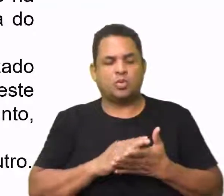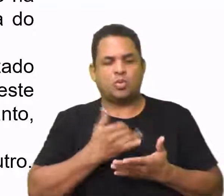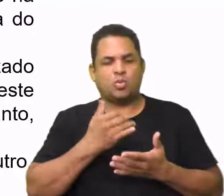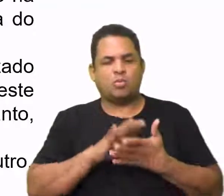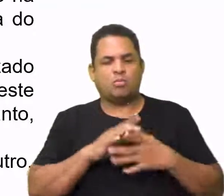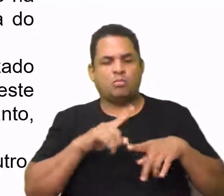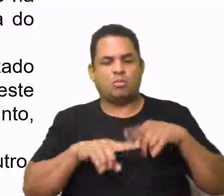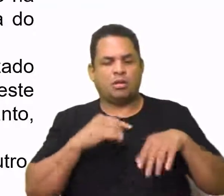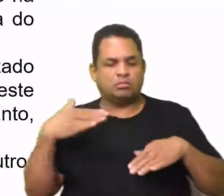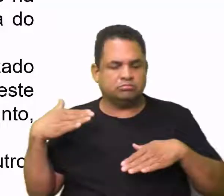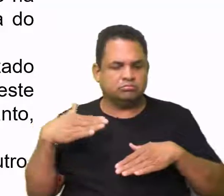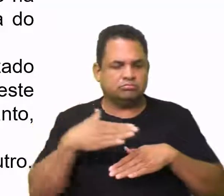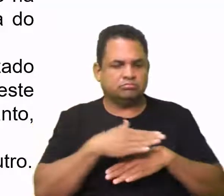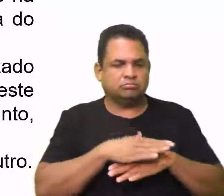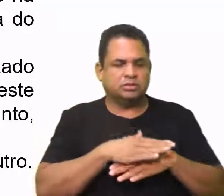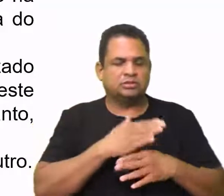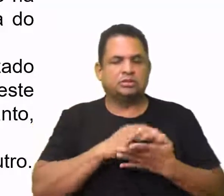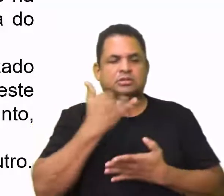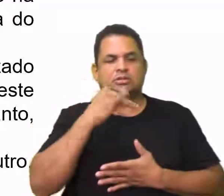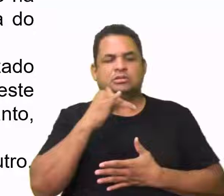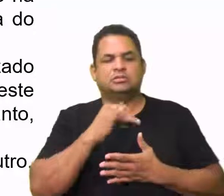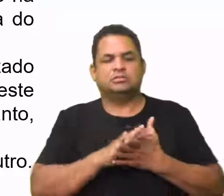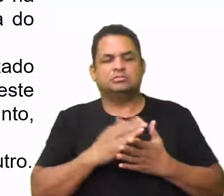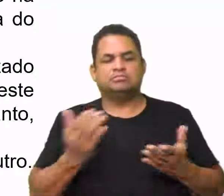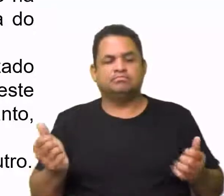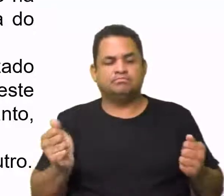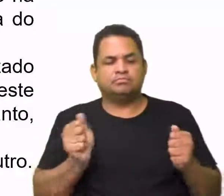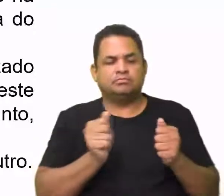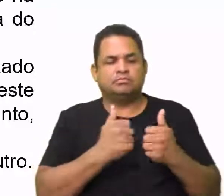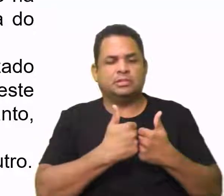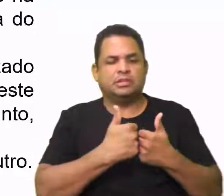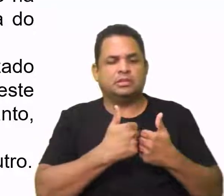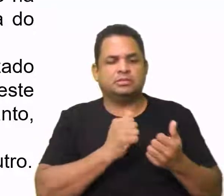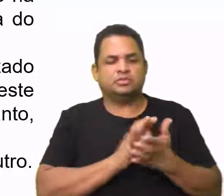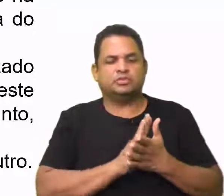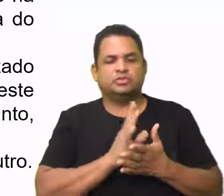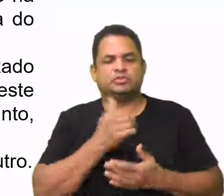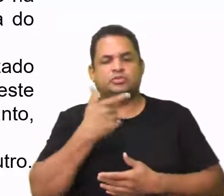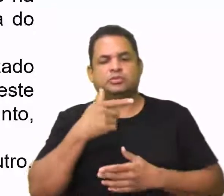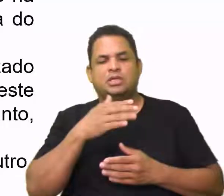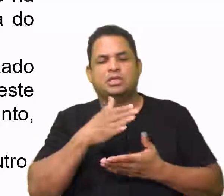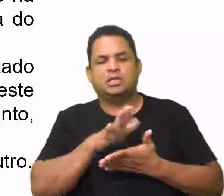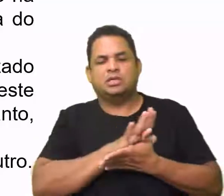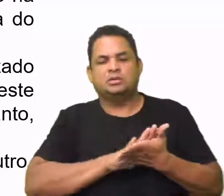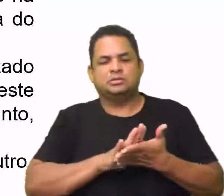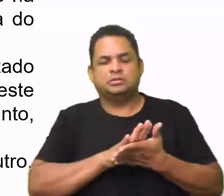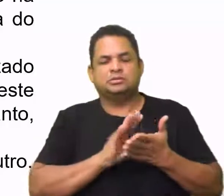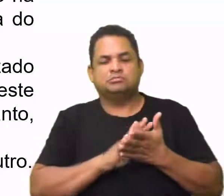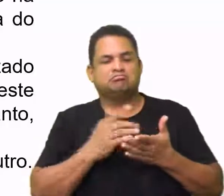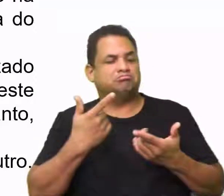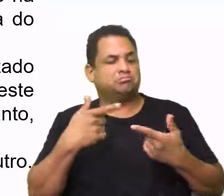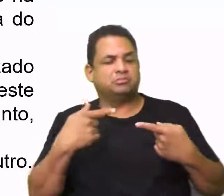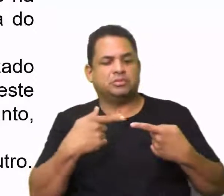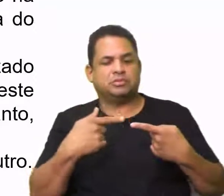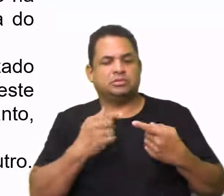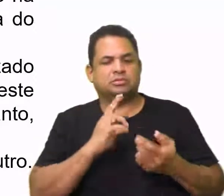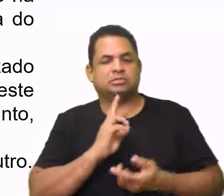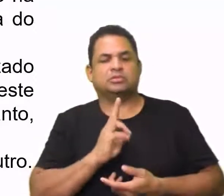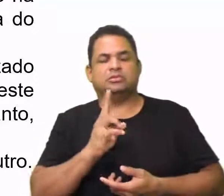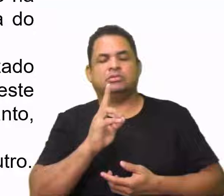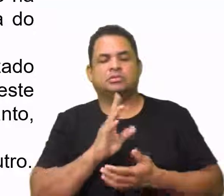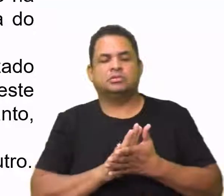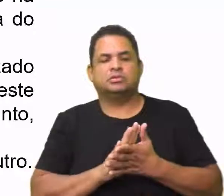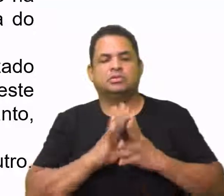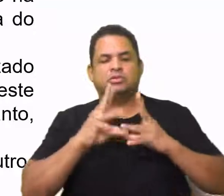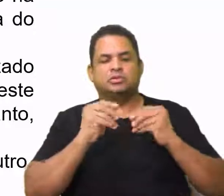outro neutro, condutor negativo aproximou de outro neutro sem tocá-lo, este permanece com carga total